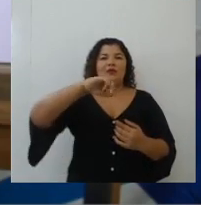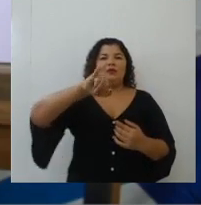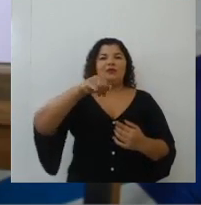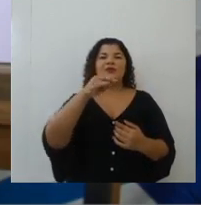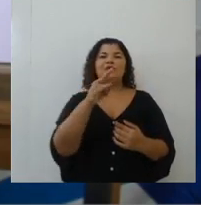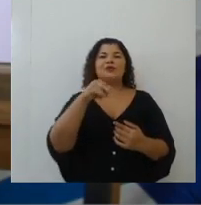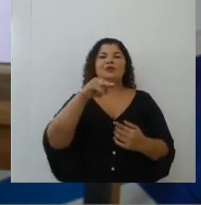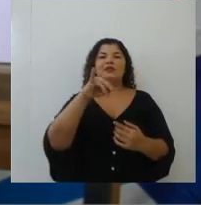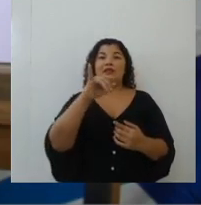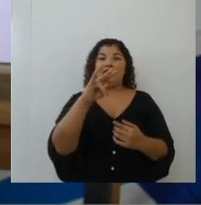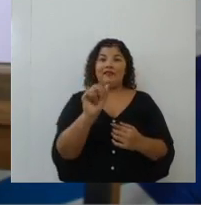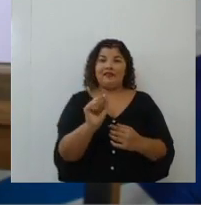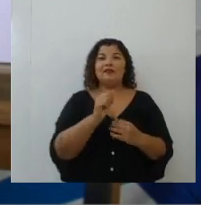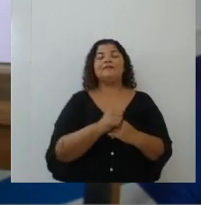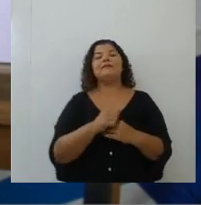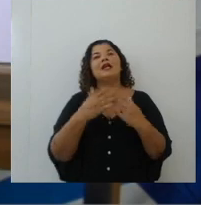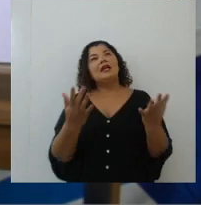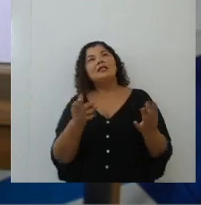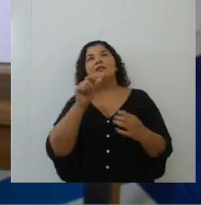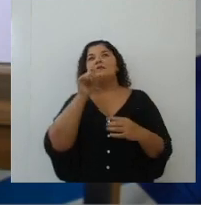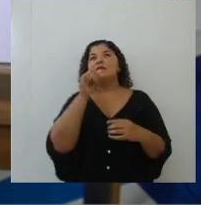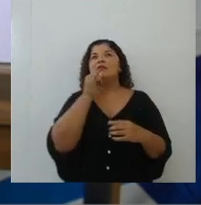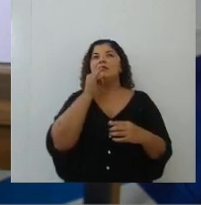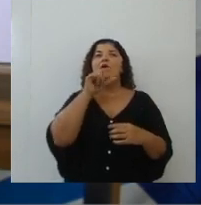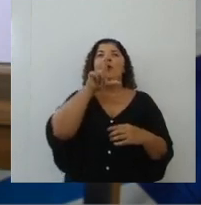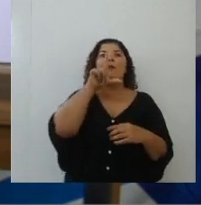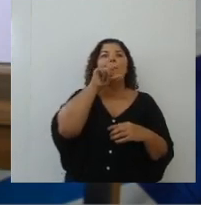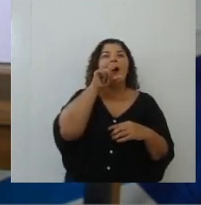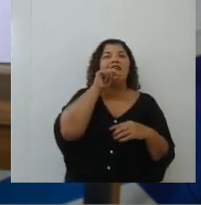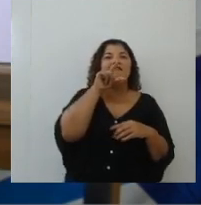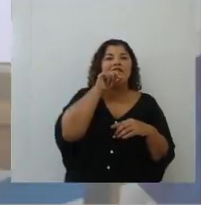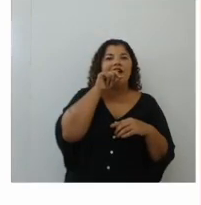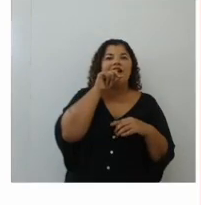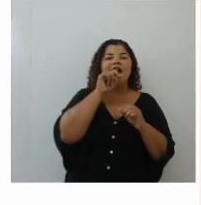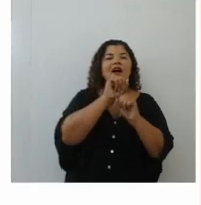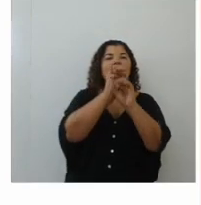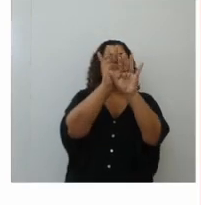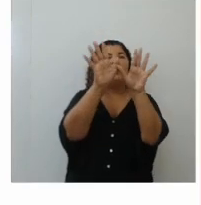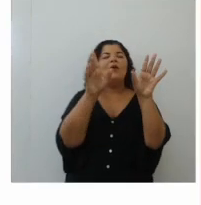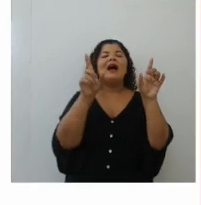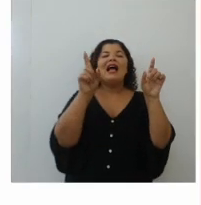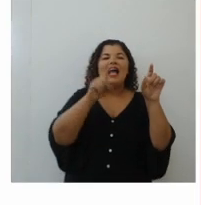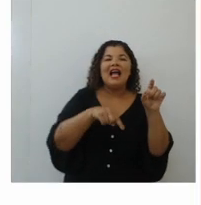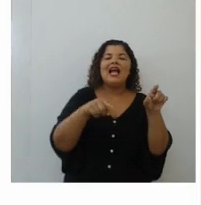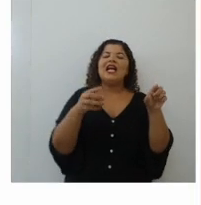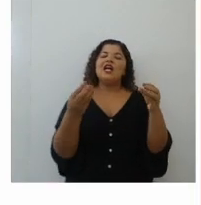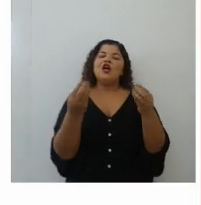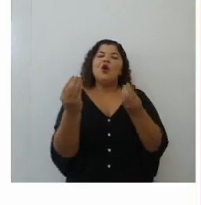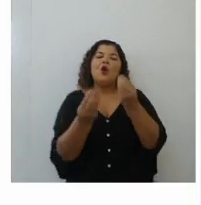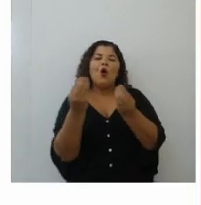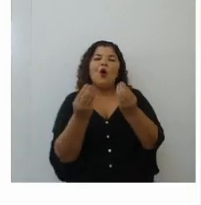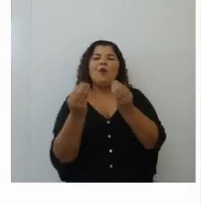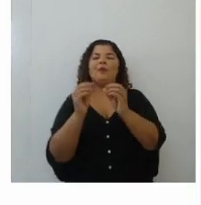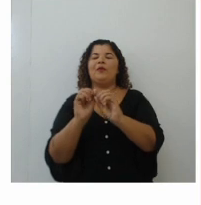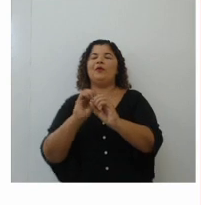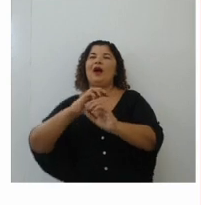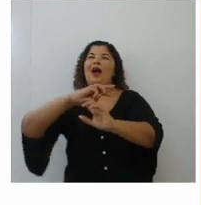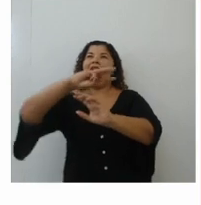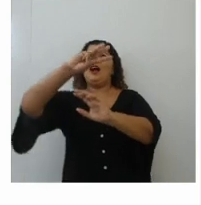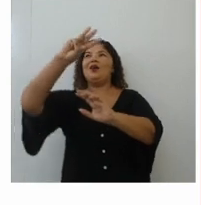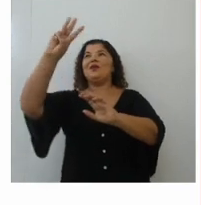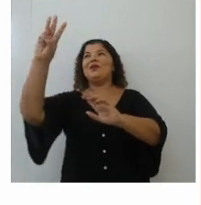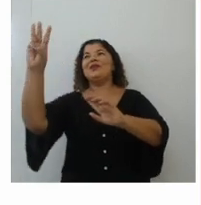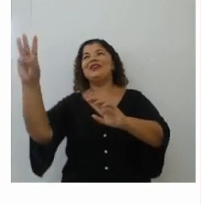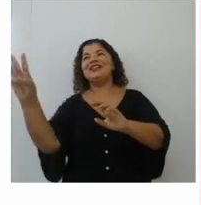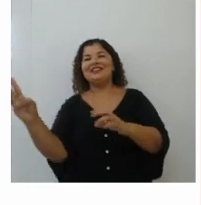aqui, ó, tá na sua tela, o pavão é como um arco-íris de plumas. Camões, amor